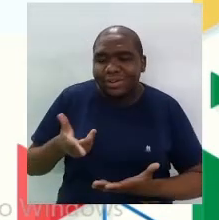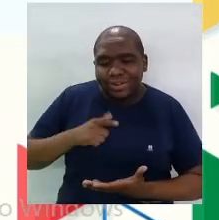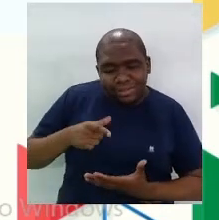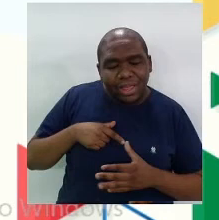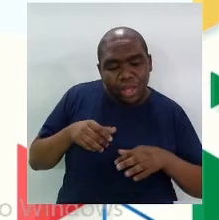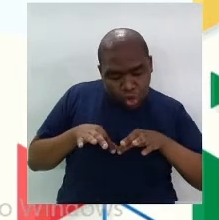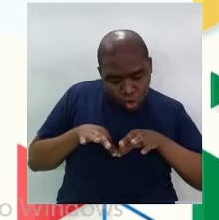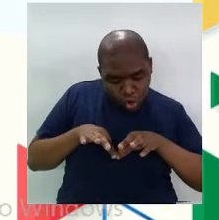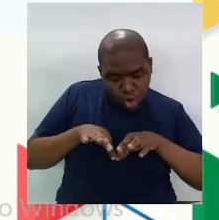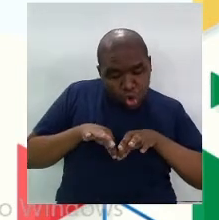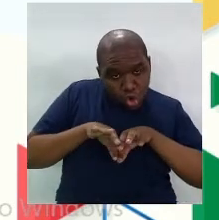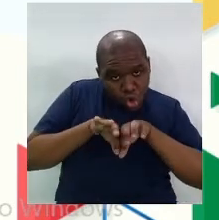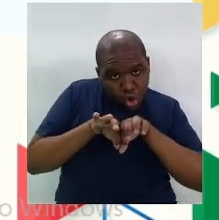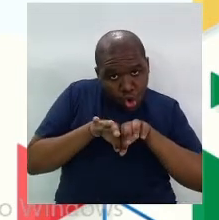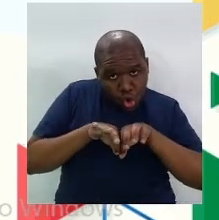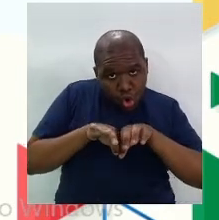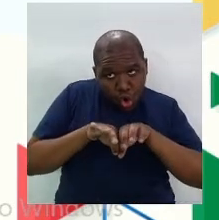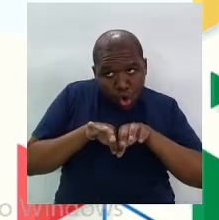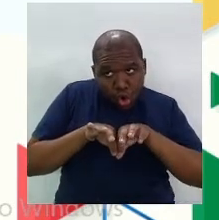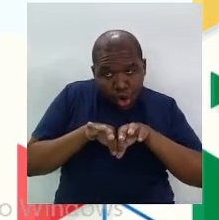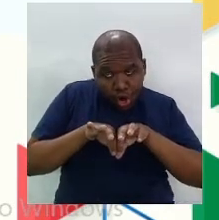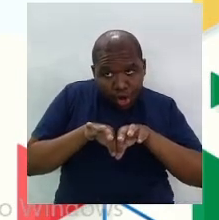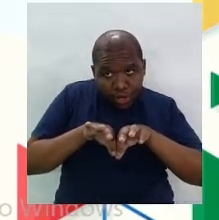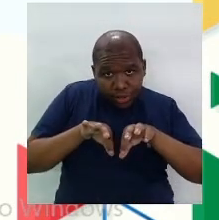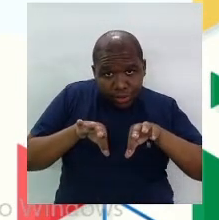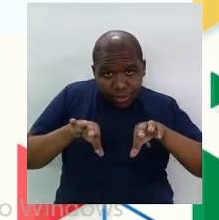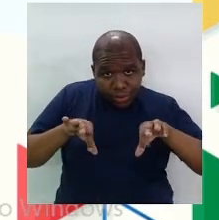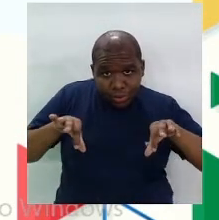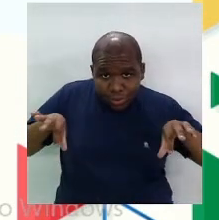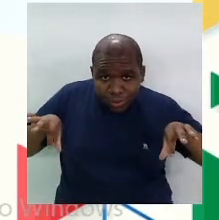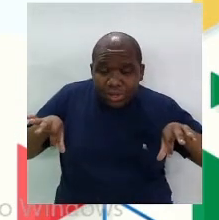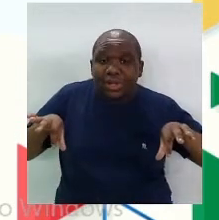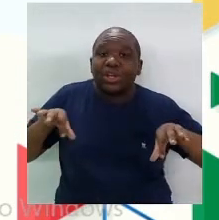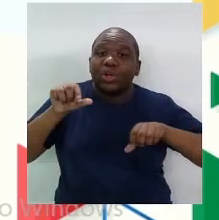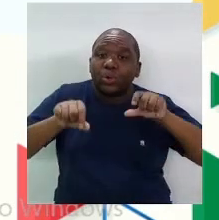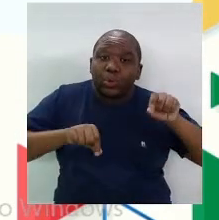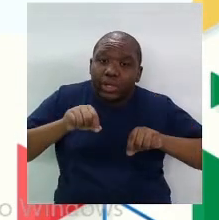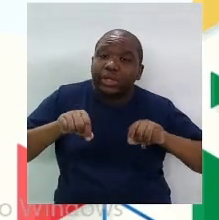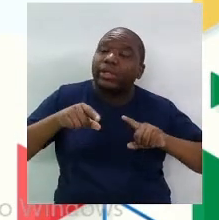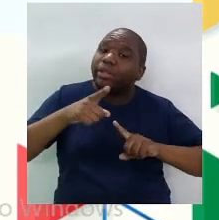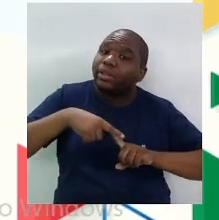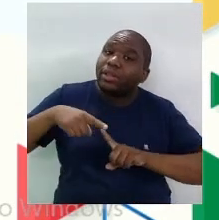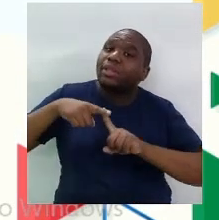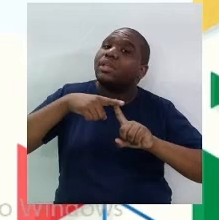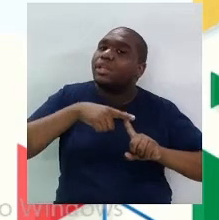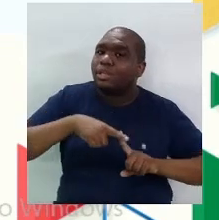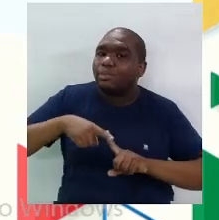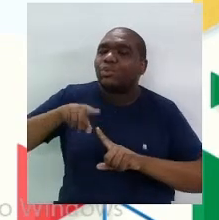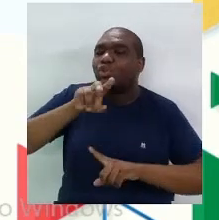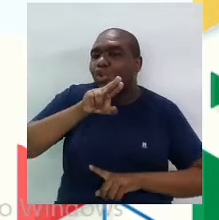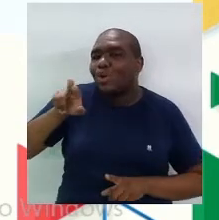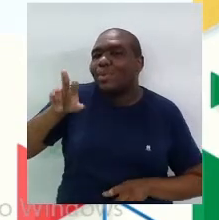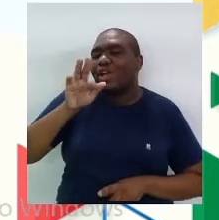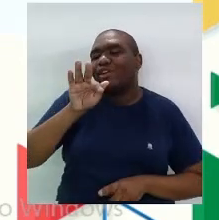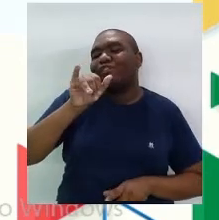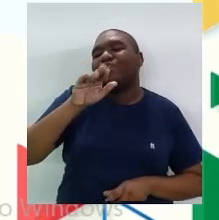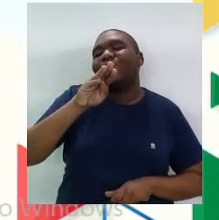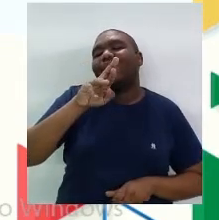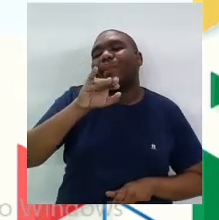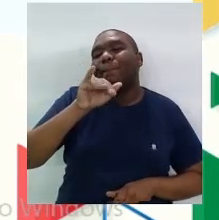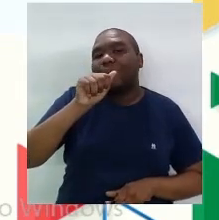tem ali um prolongamento, ou seja, um prolongamento de denominados de fímbrias.